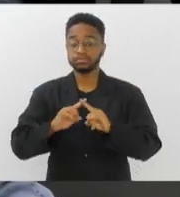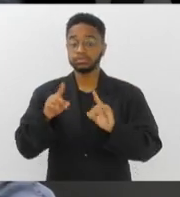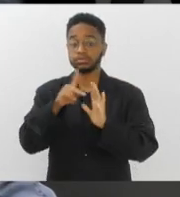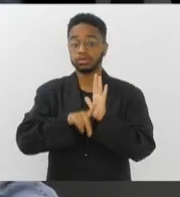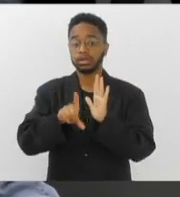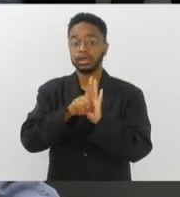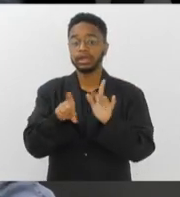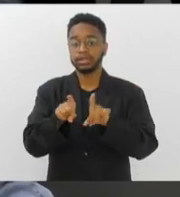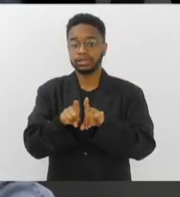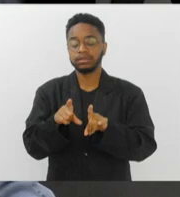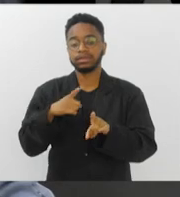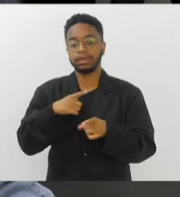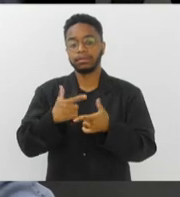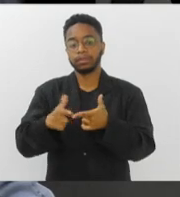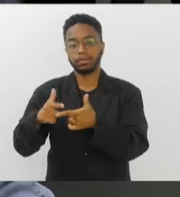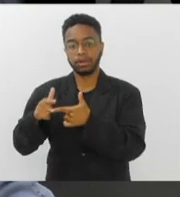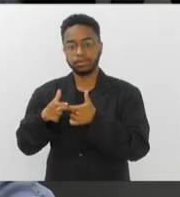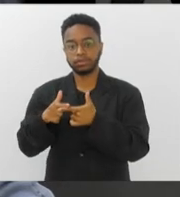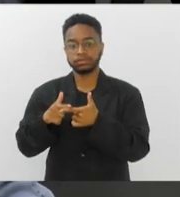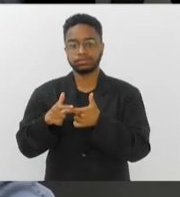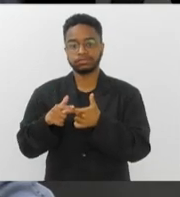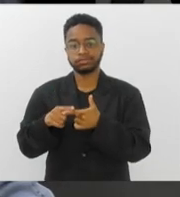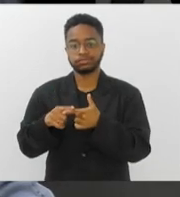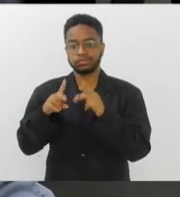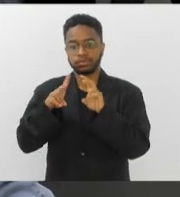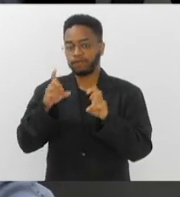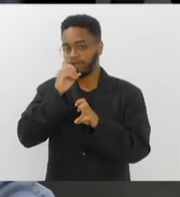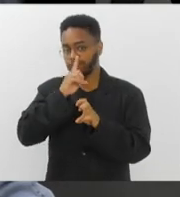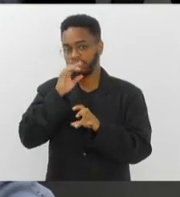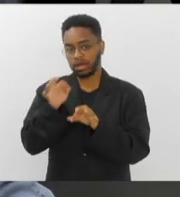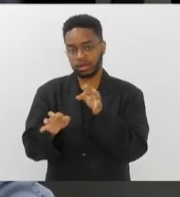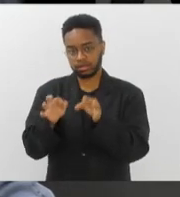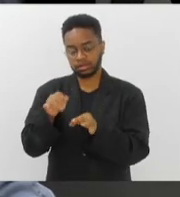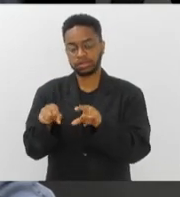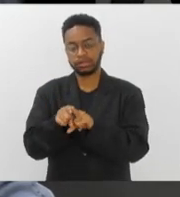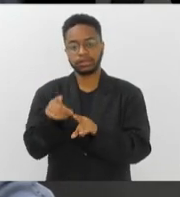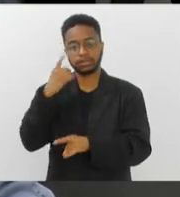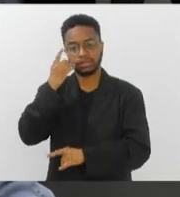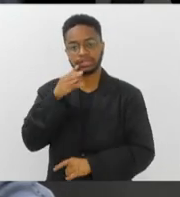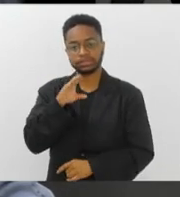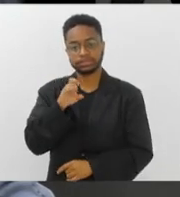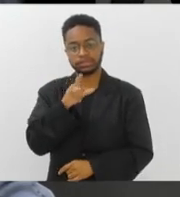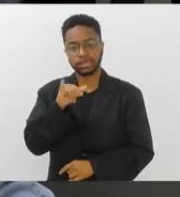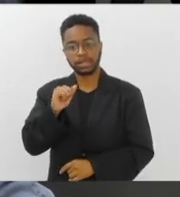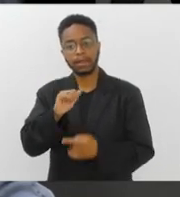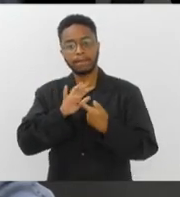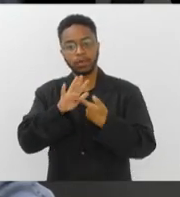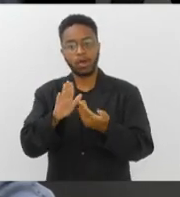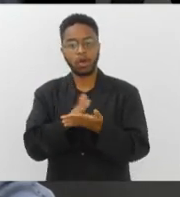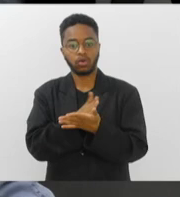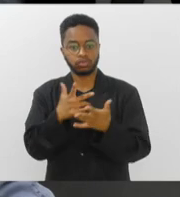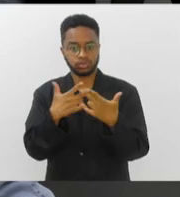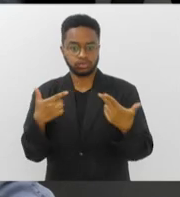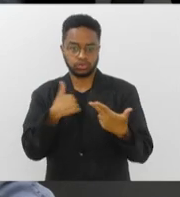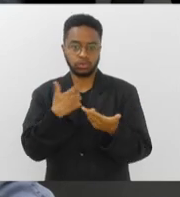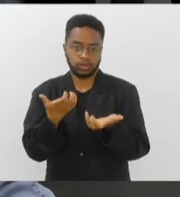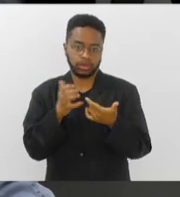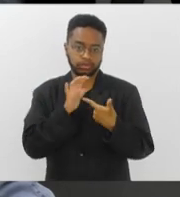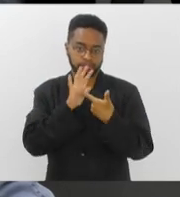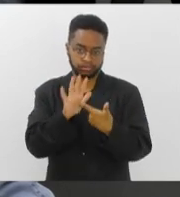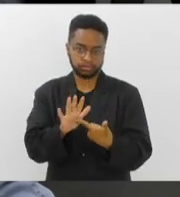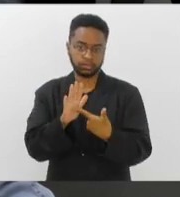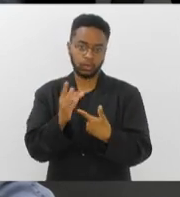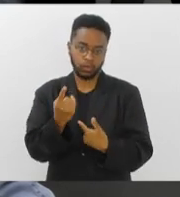problemas também de juridicidade, acho que a deputada Célia trouxe aqui algumas reflexões. Eu queria destacar uma das que eu concordo, que